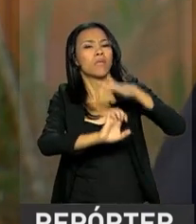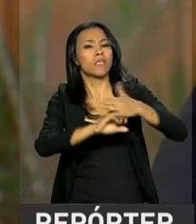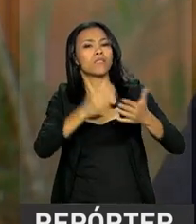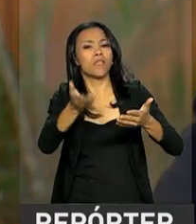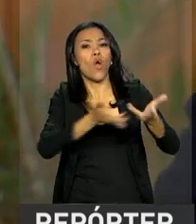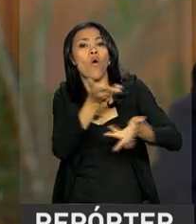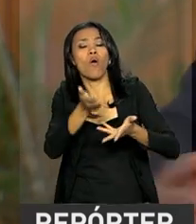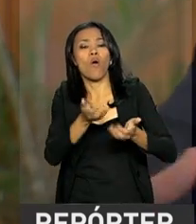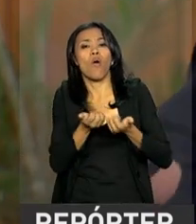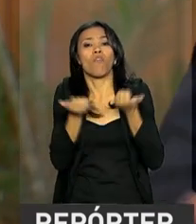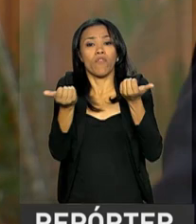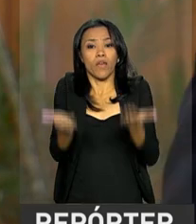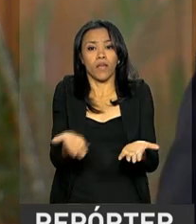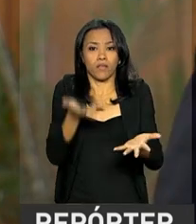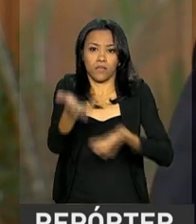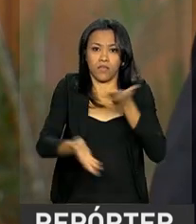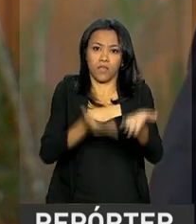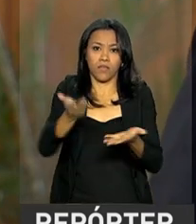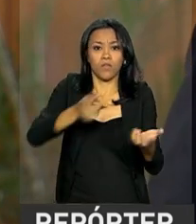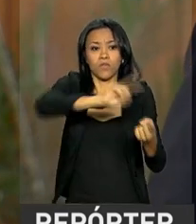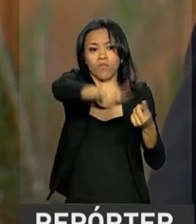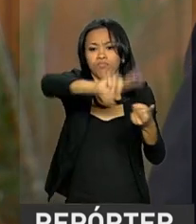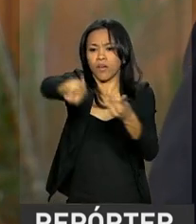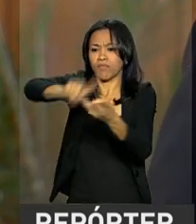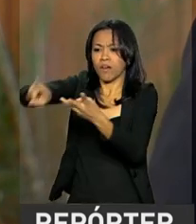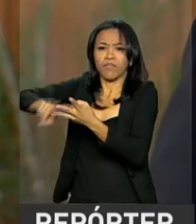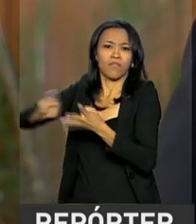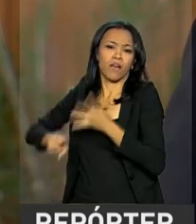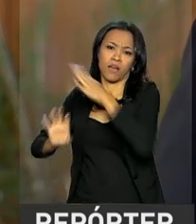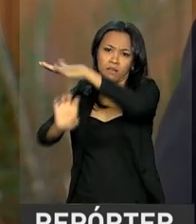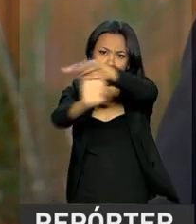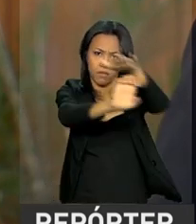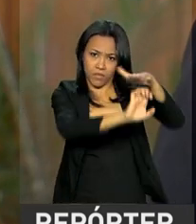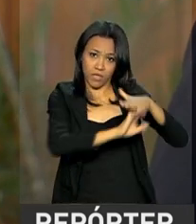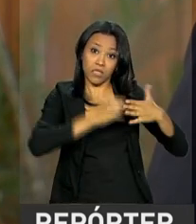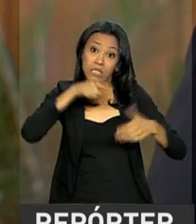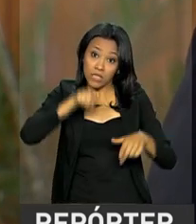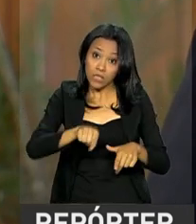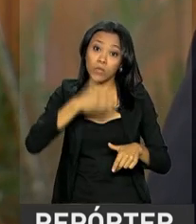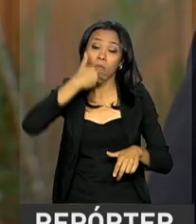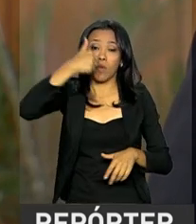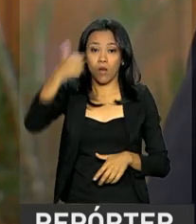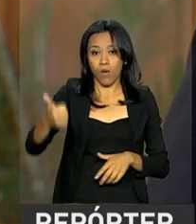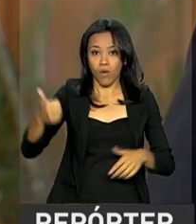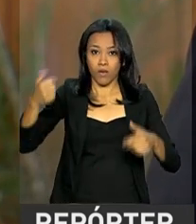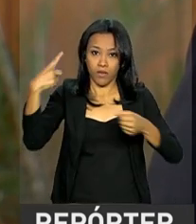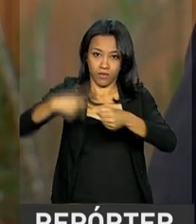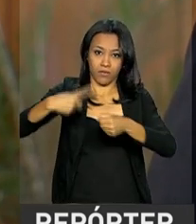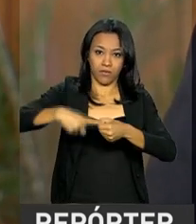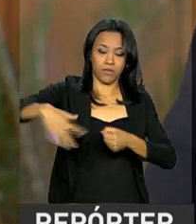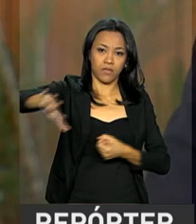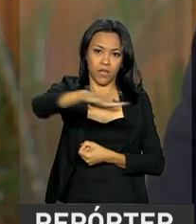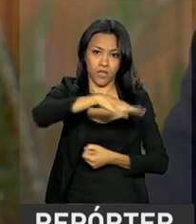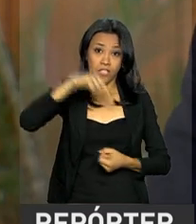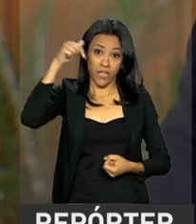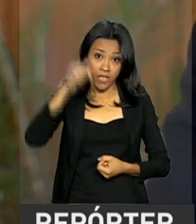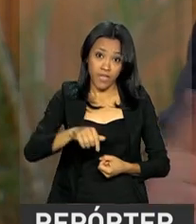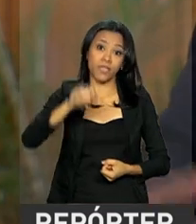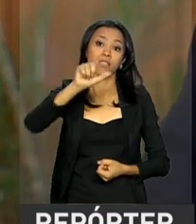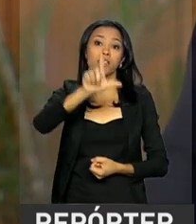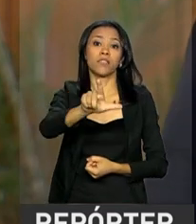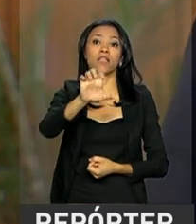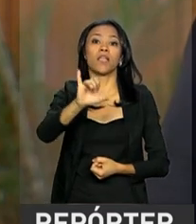serviço, e melhora todo o ambiente na cidade. Então, este vai ser um leilão que